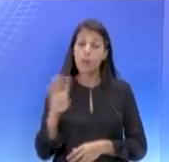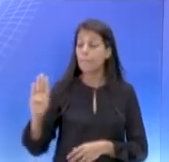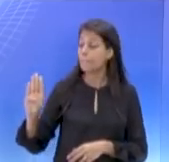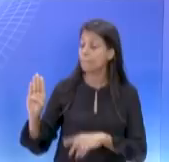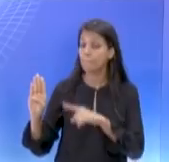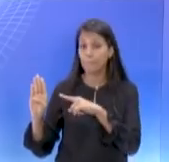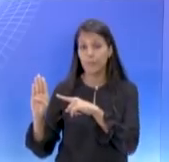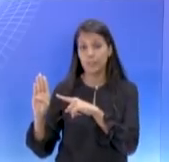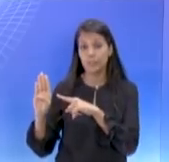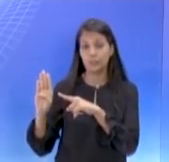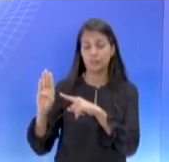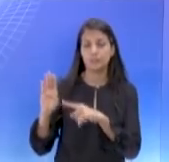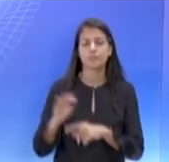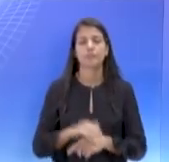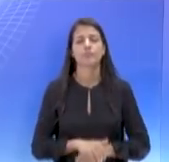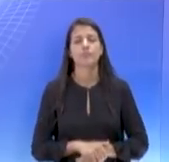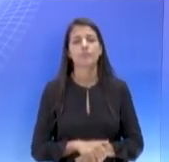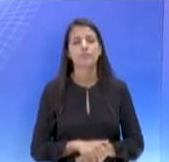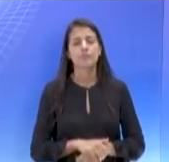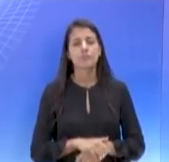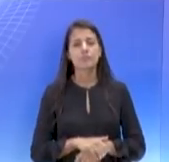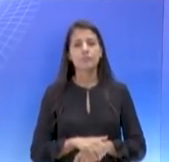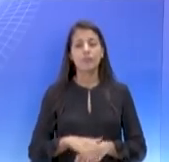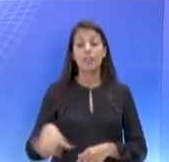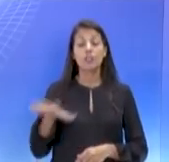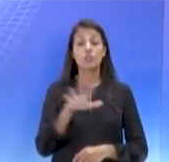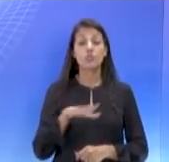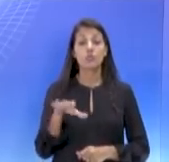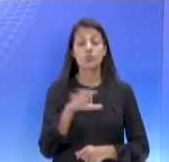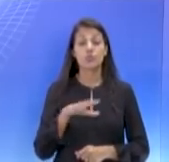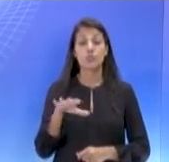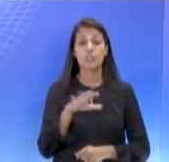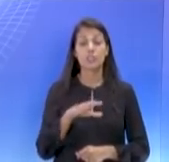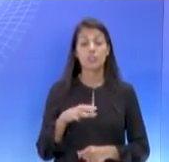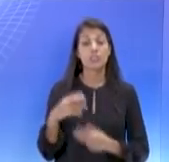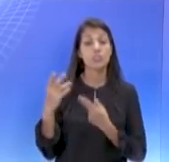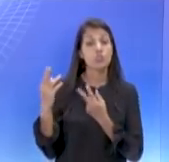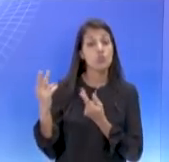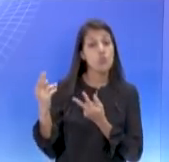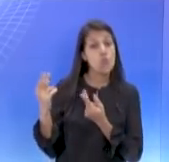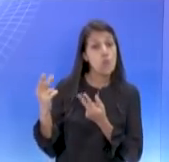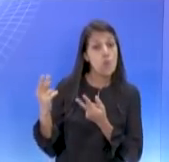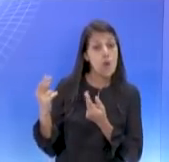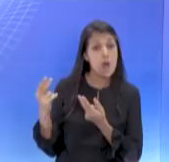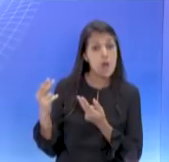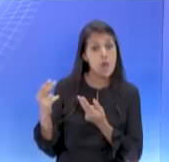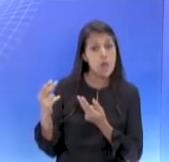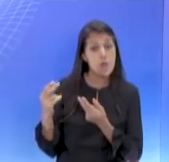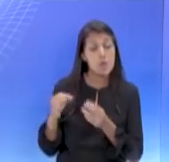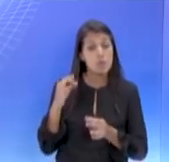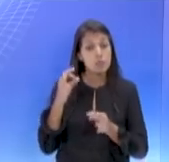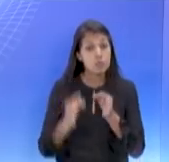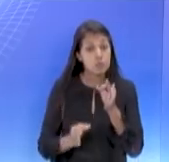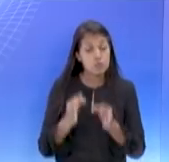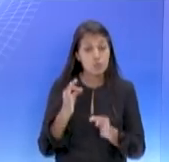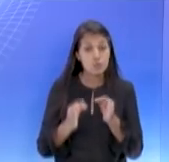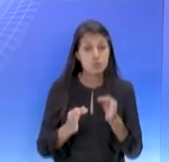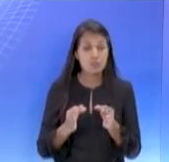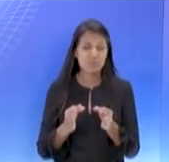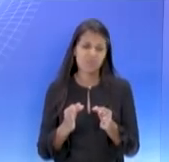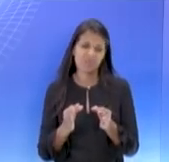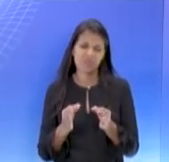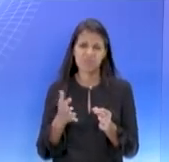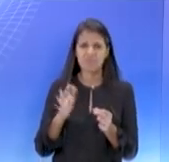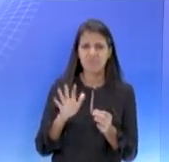gente já pode descartar isso aí. Letra B, sociedade e igualdade jurídica? Talvez sim, mas é isso